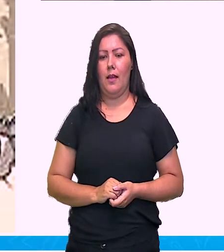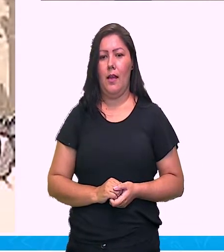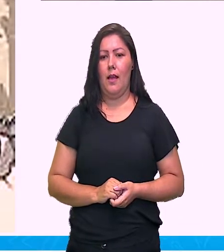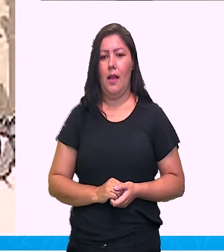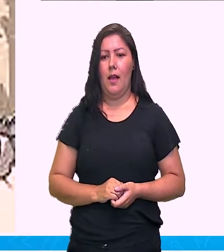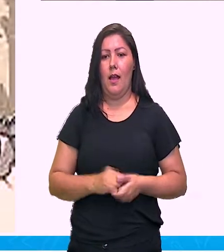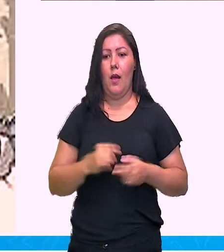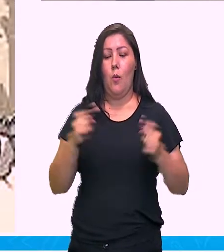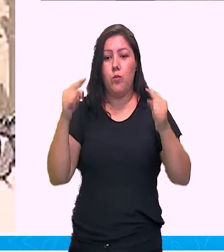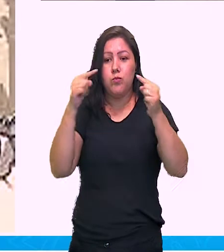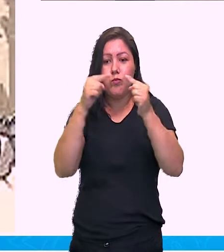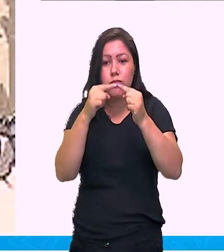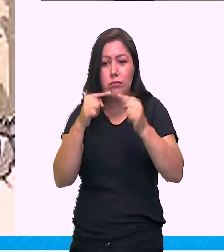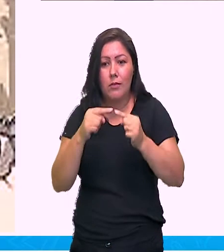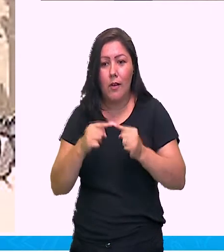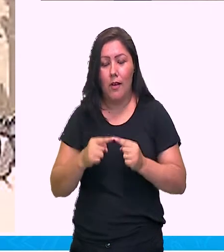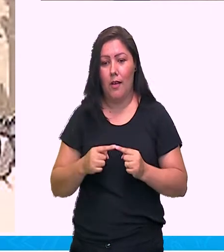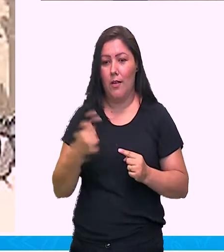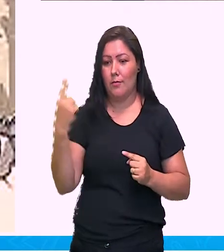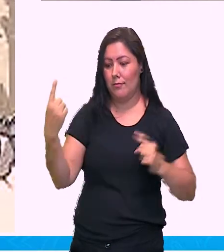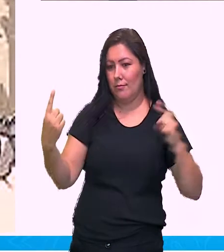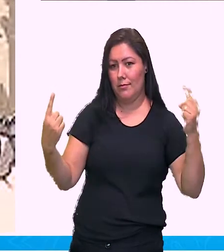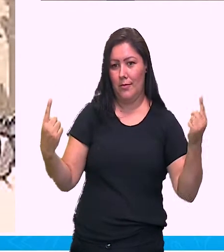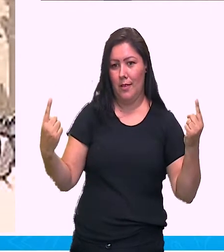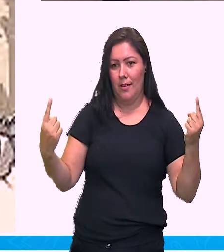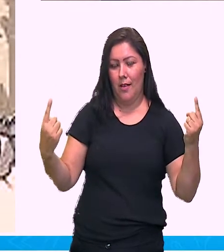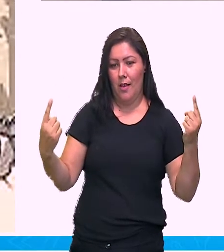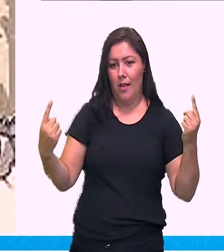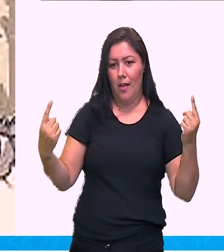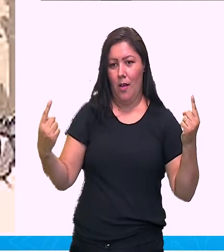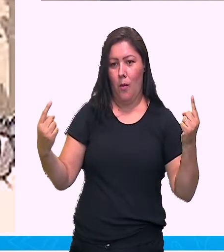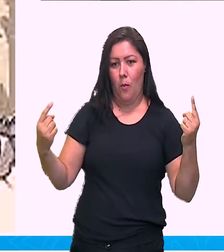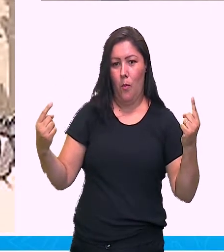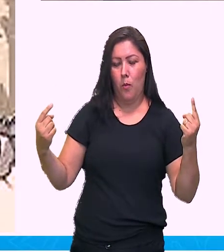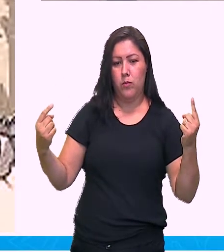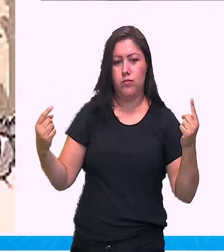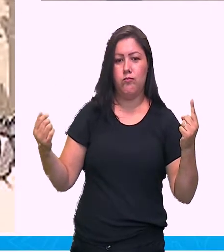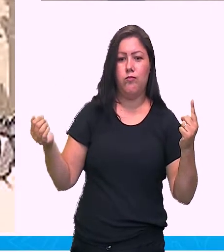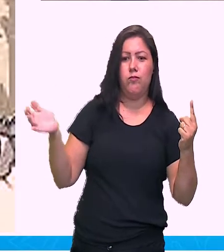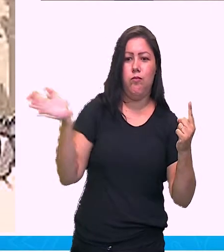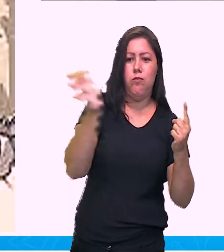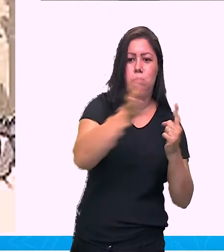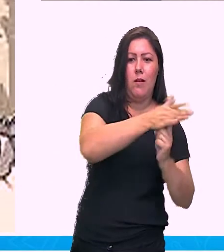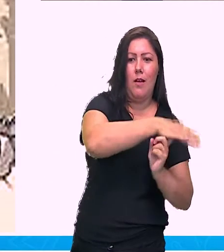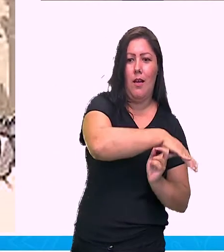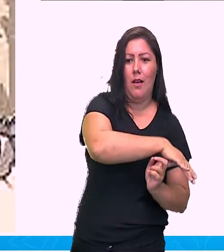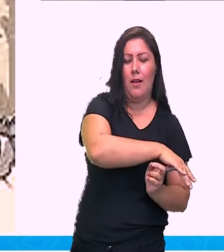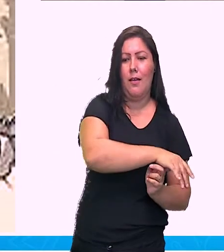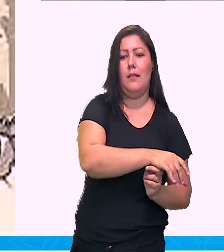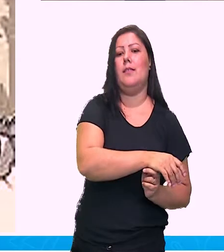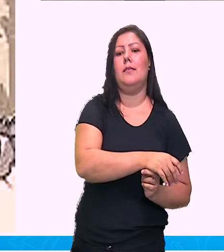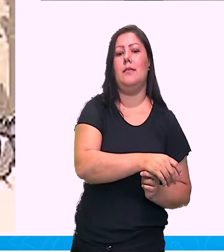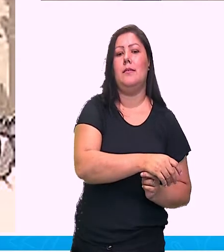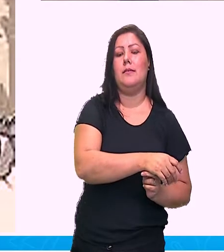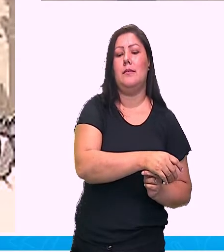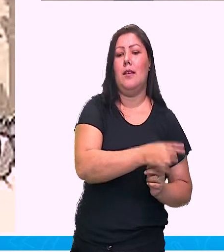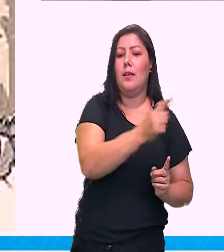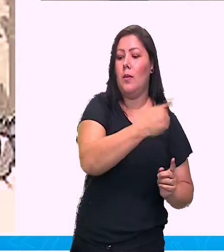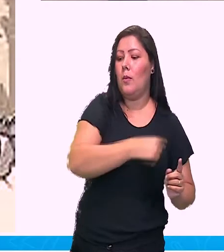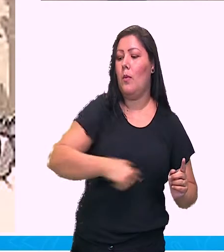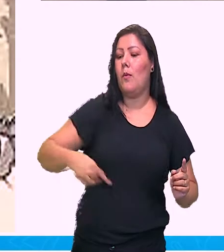é destruir a URSS. E o objetivo daqui